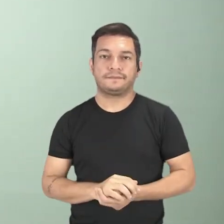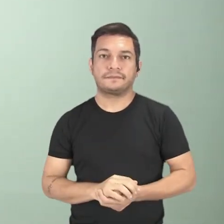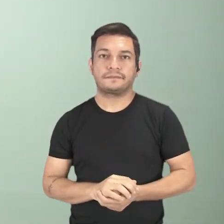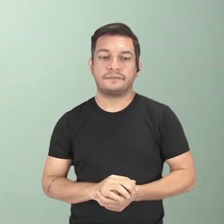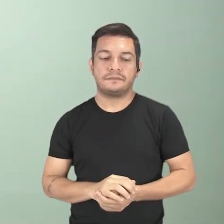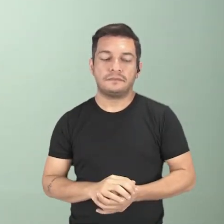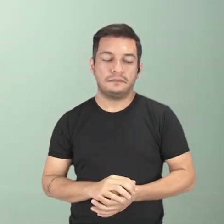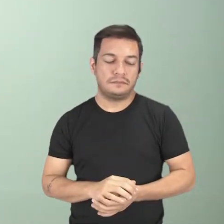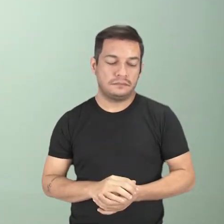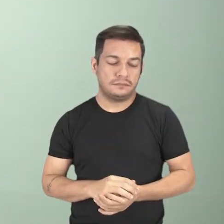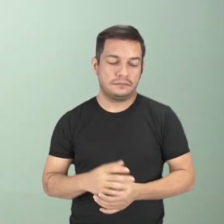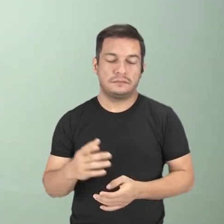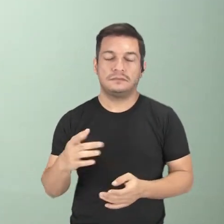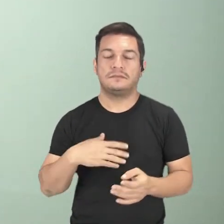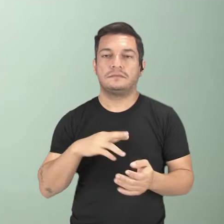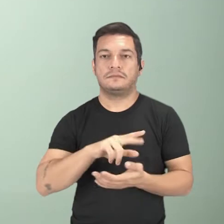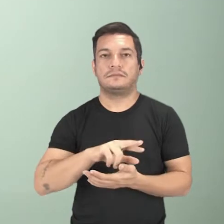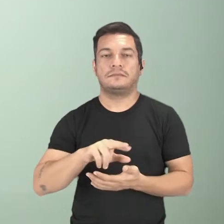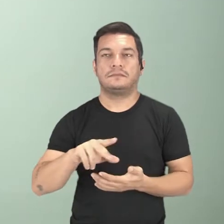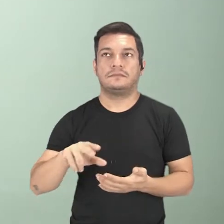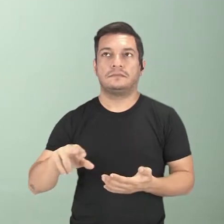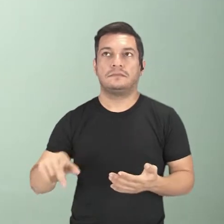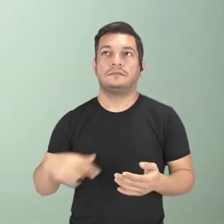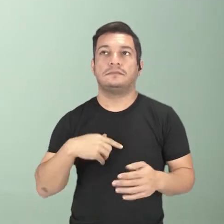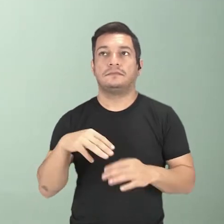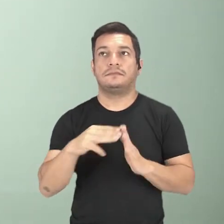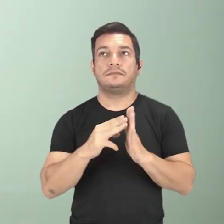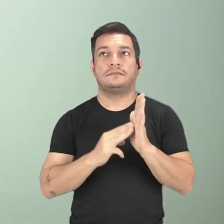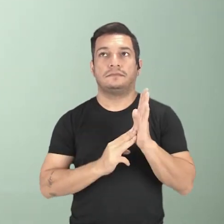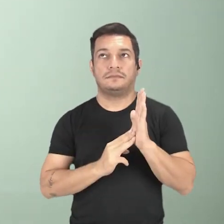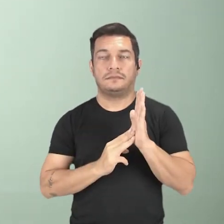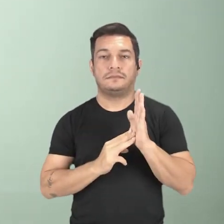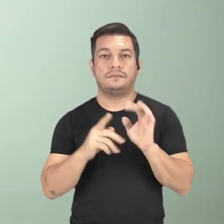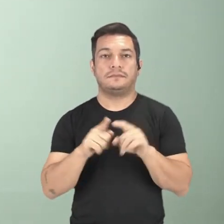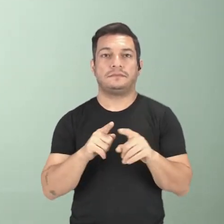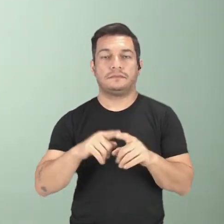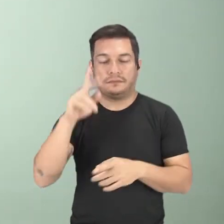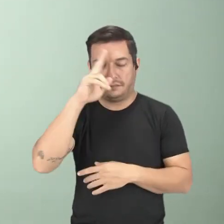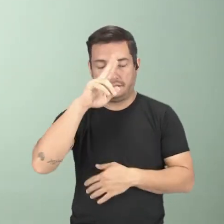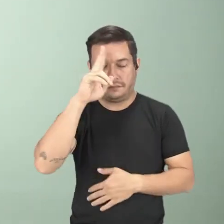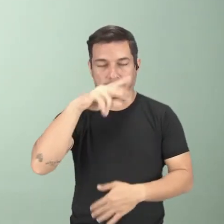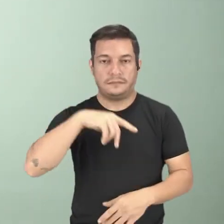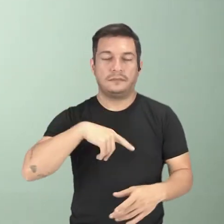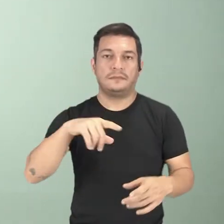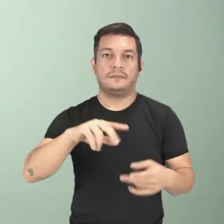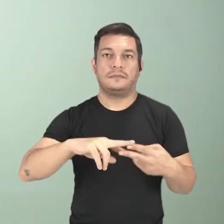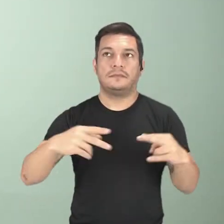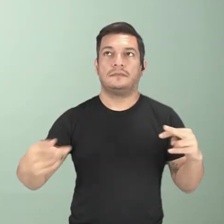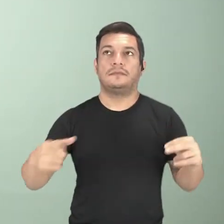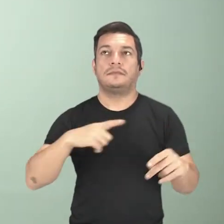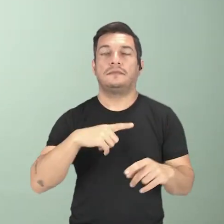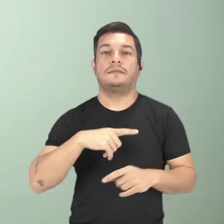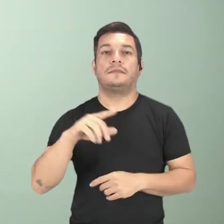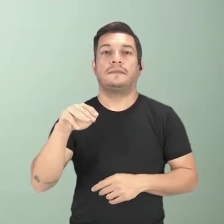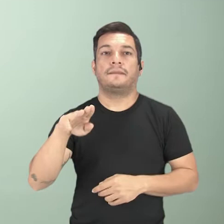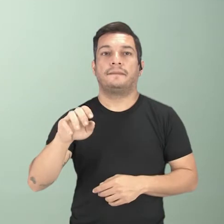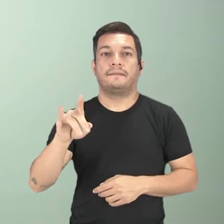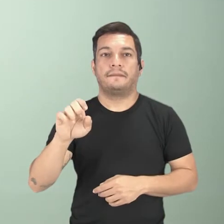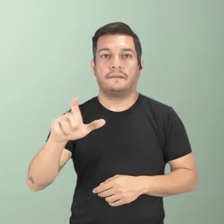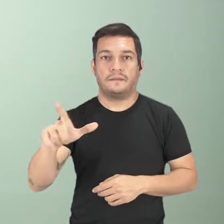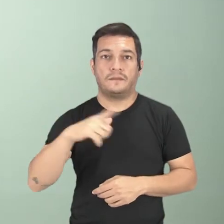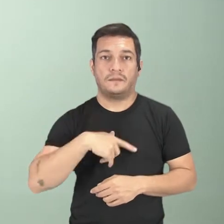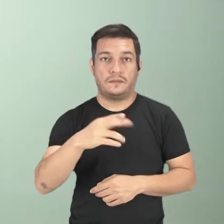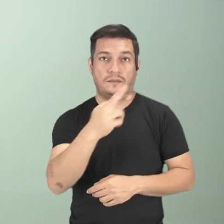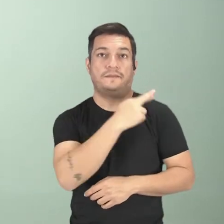dentro de várias métodos e teorias que existem dentro da genética, a gente tem o Mendel, que é considerado o